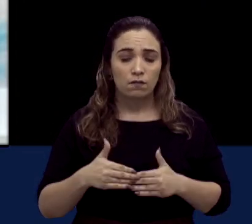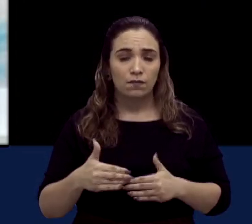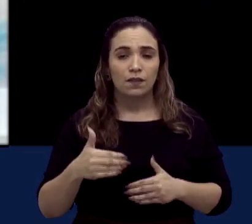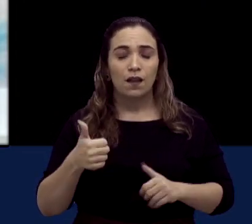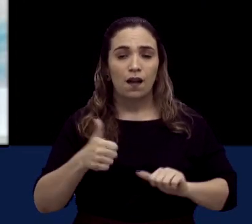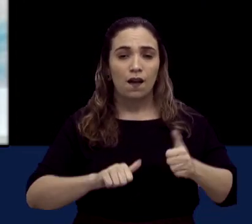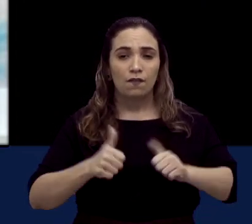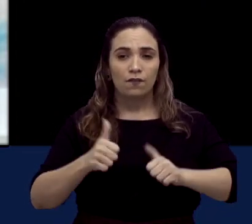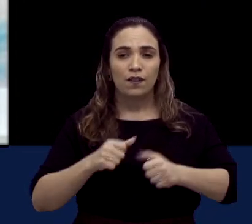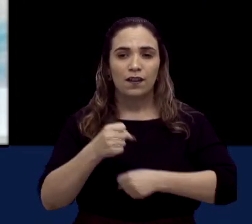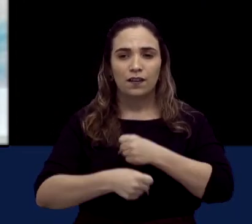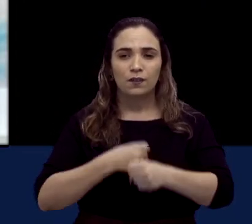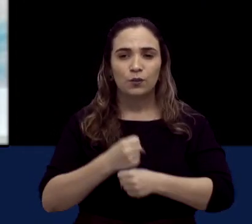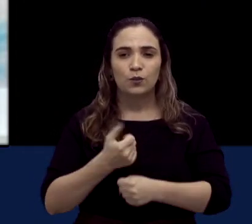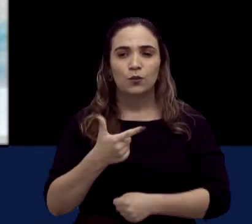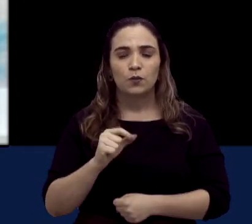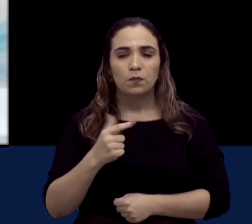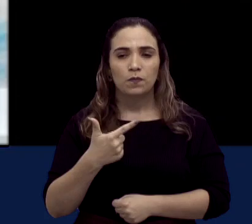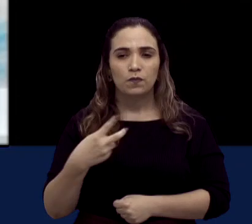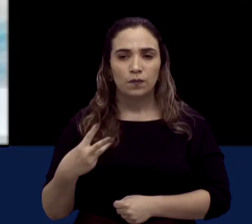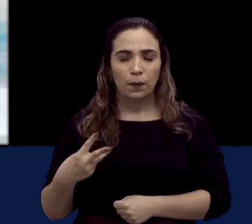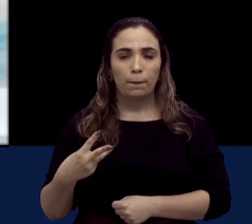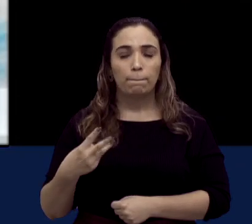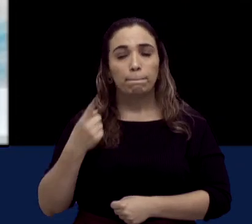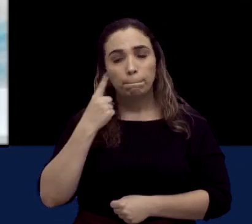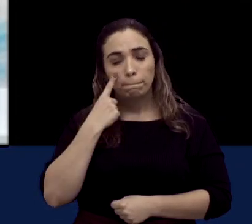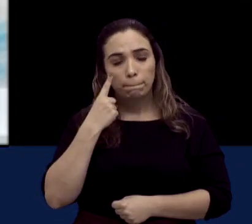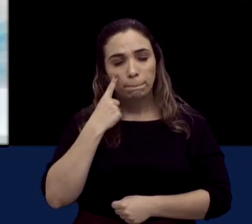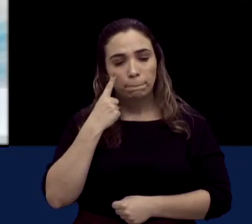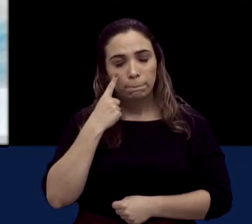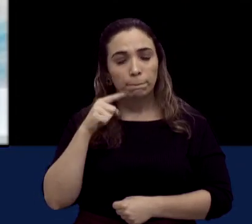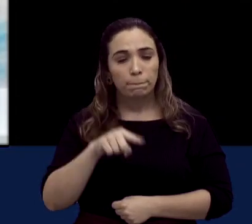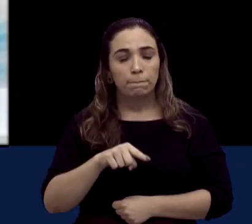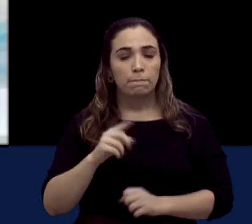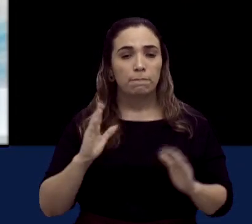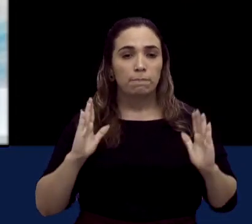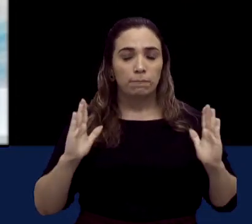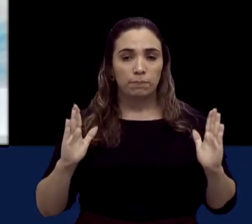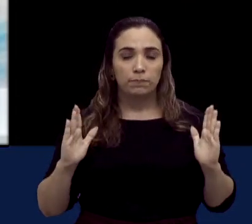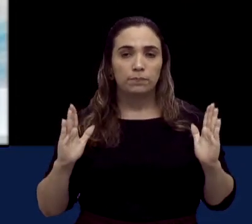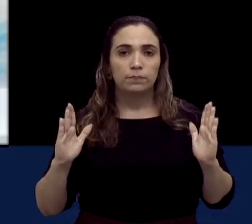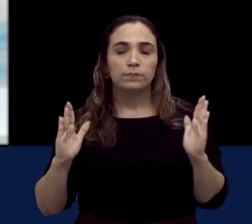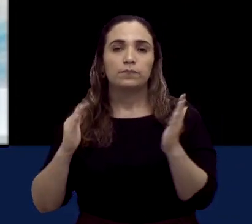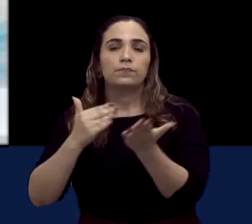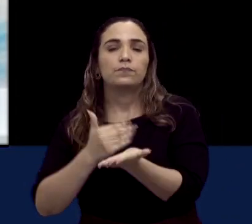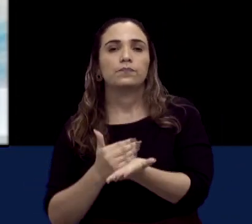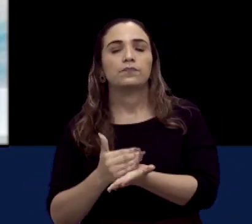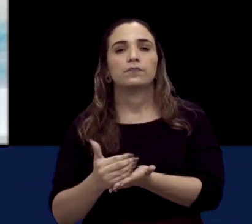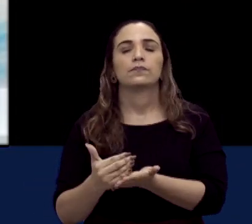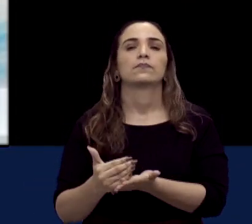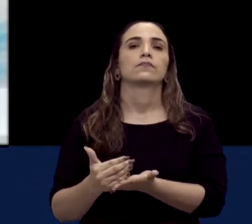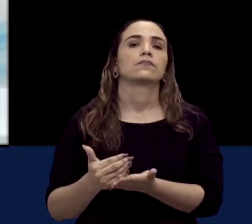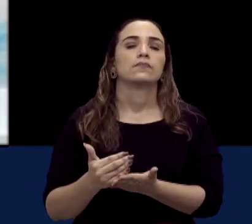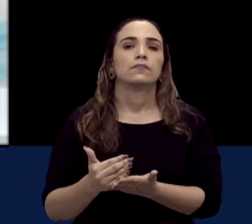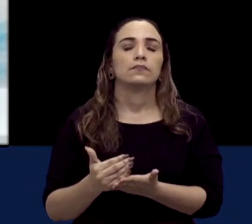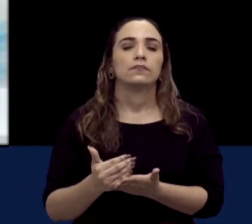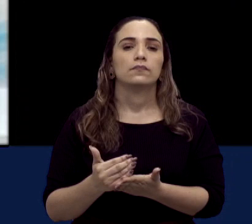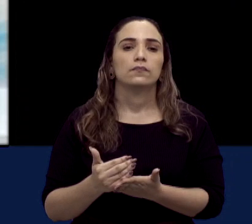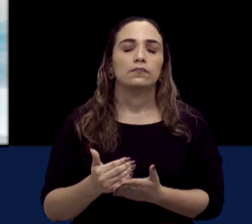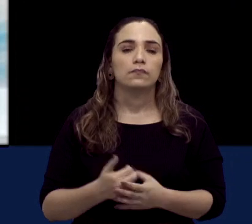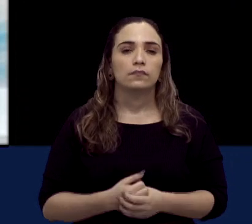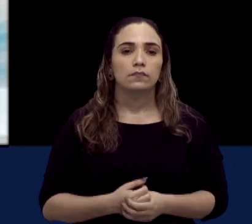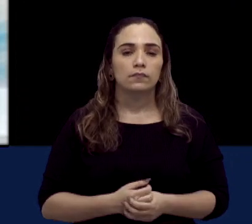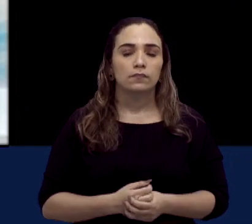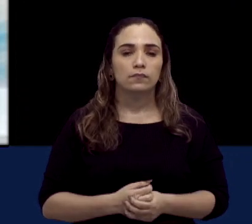em 2023, para que nesse primeiro momento, que foi um piloto, né, fosse aplicado aí